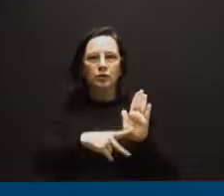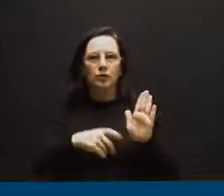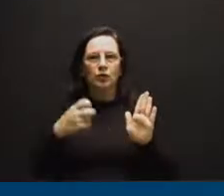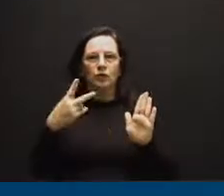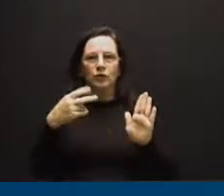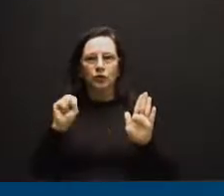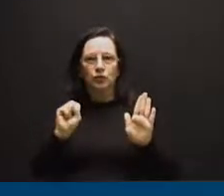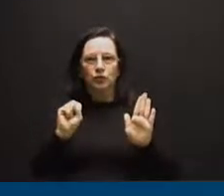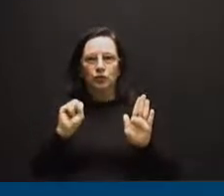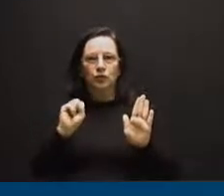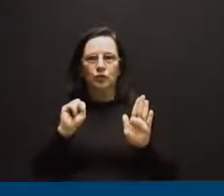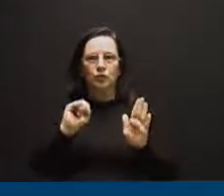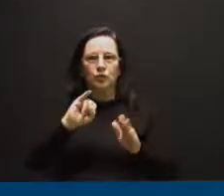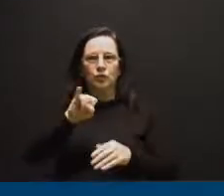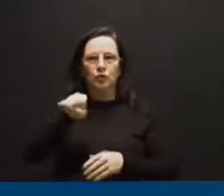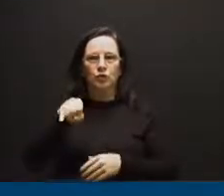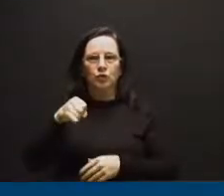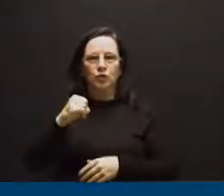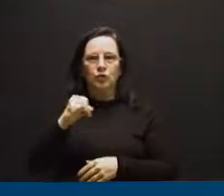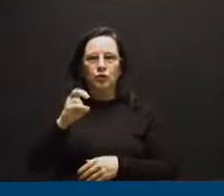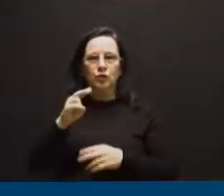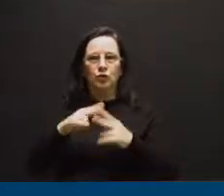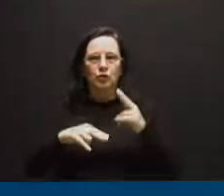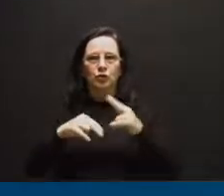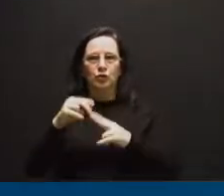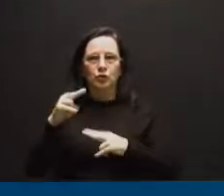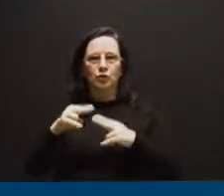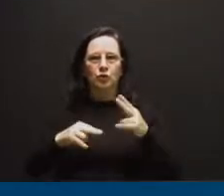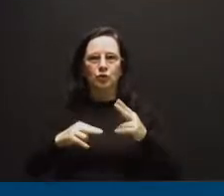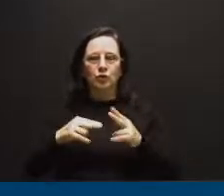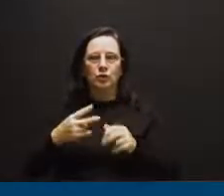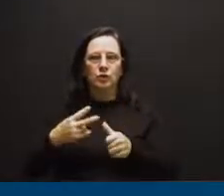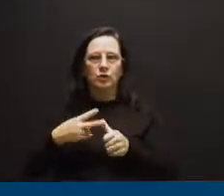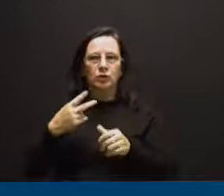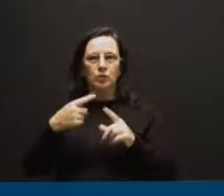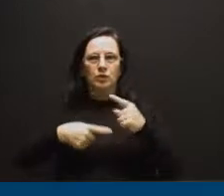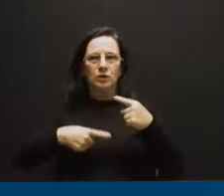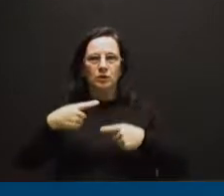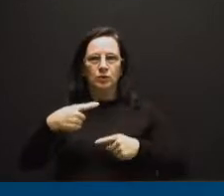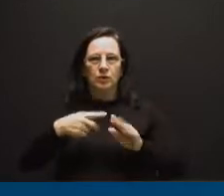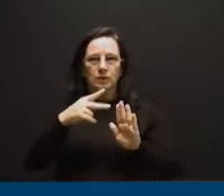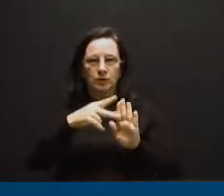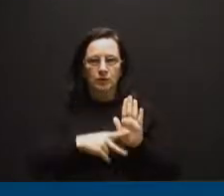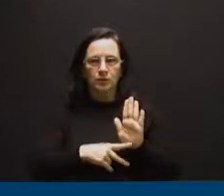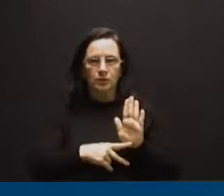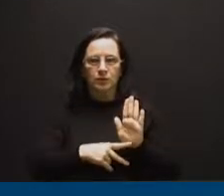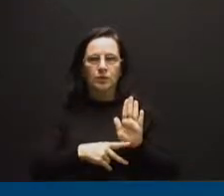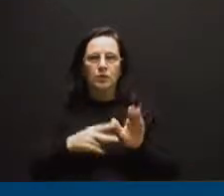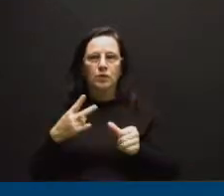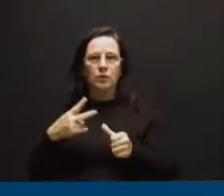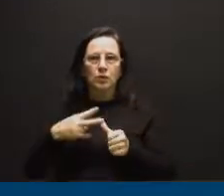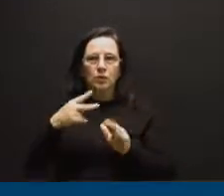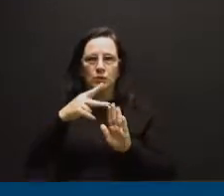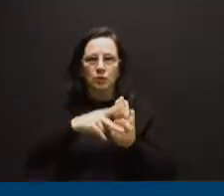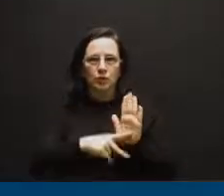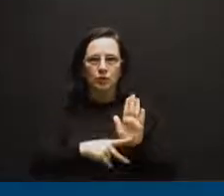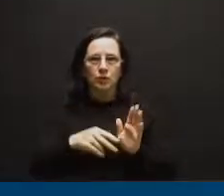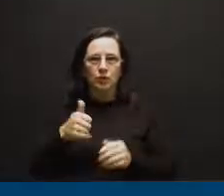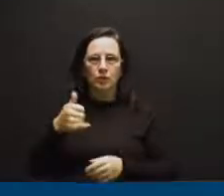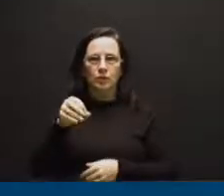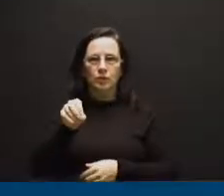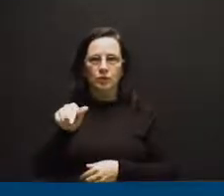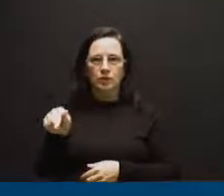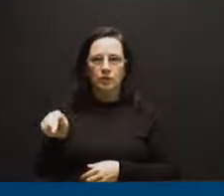28 de junho de 2018 está em segunda discussão o segundo item é o projeto de lei de número 107